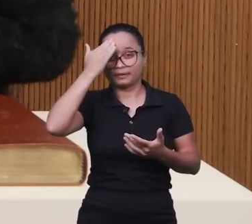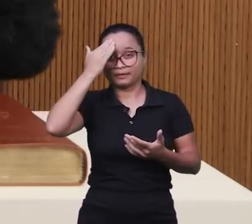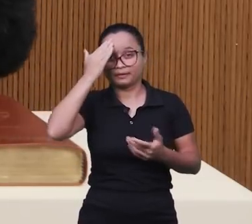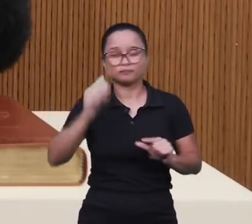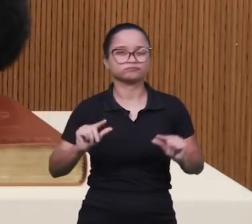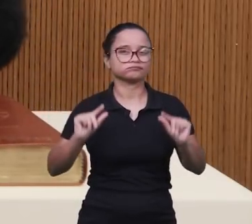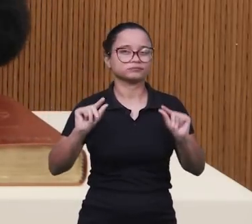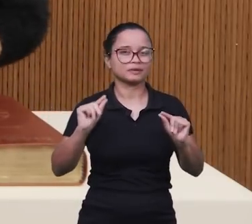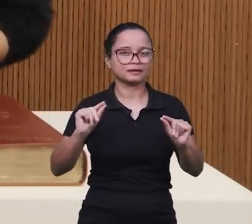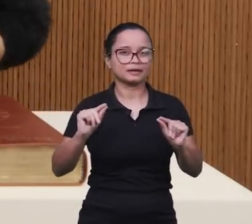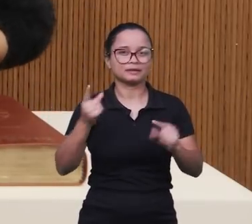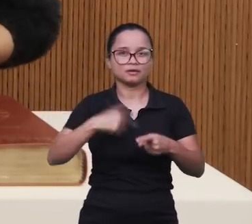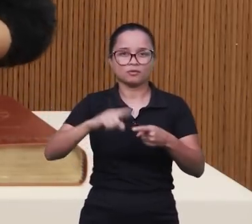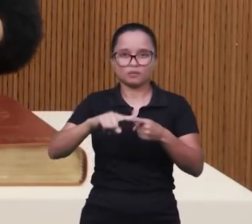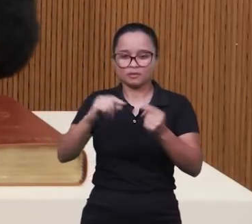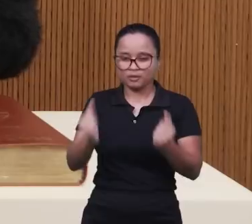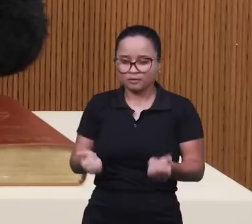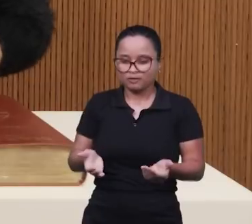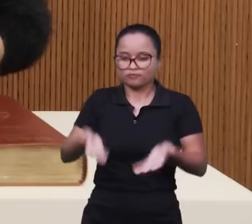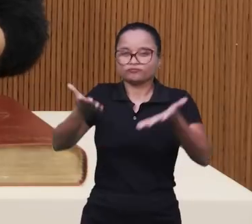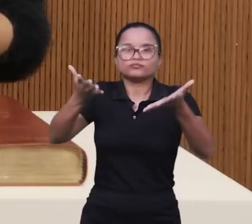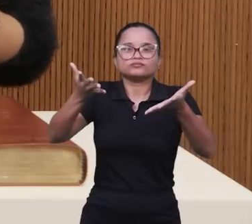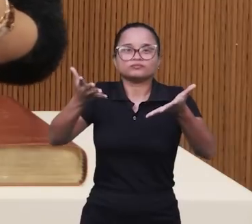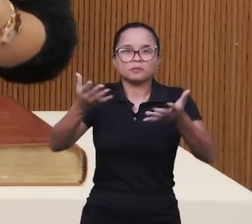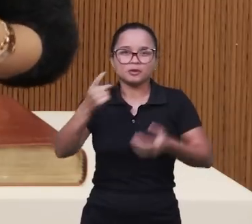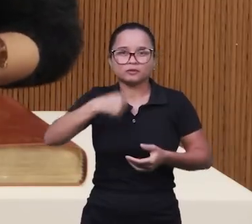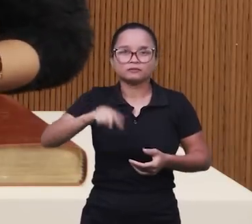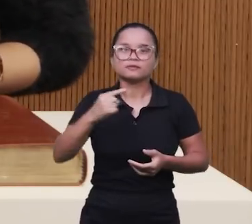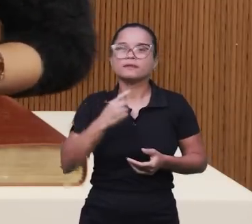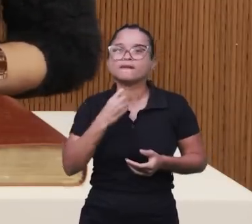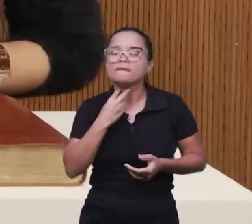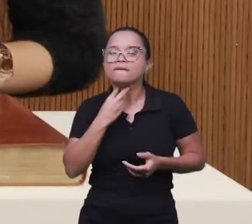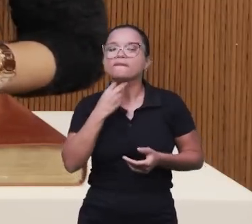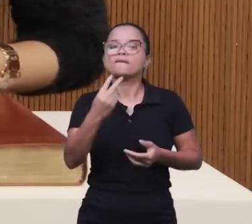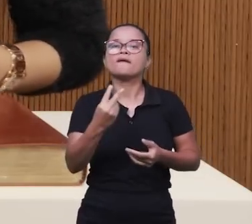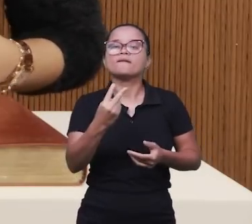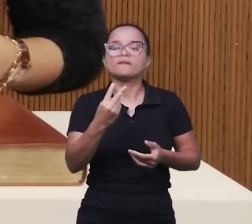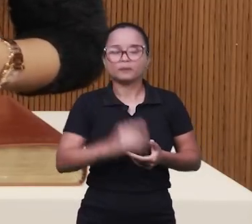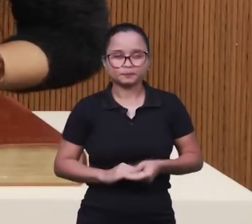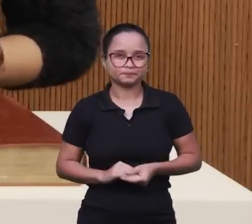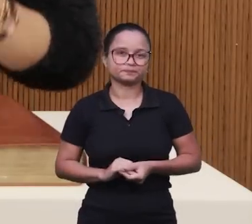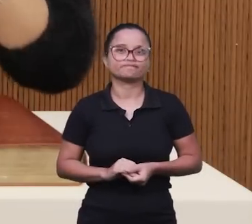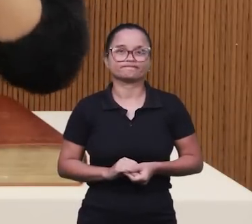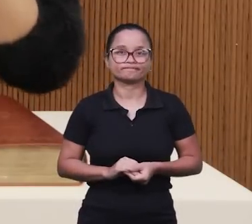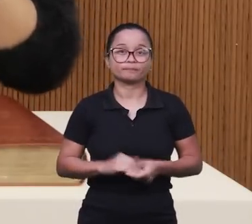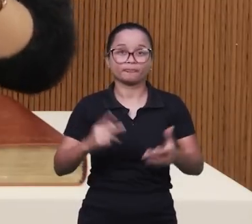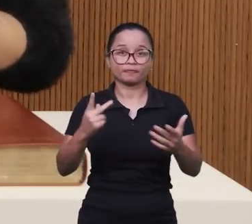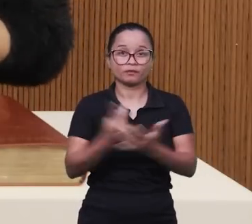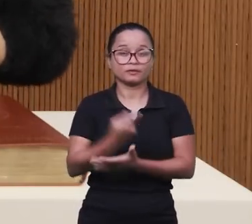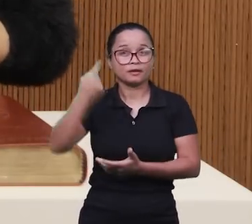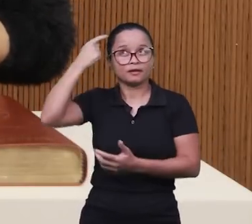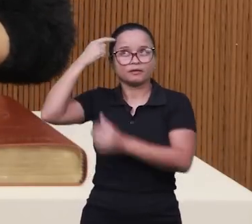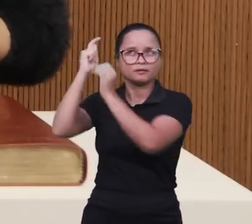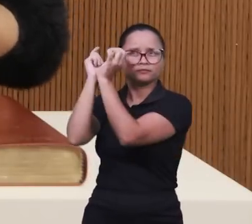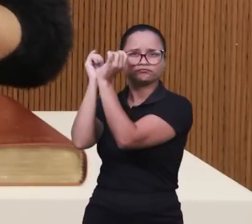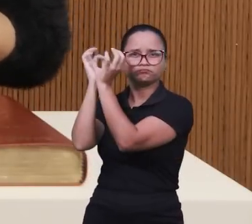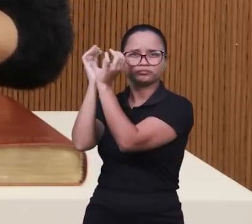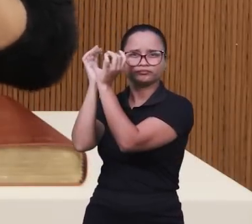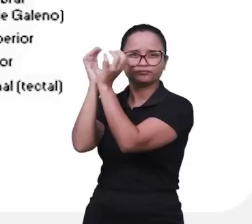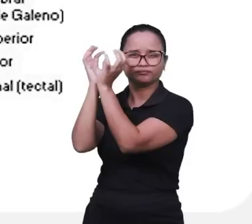os primeiros estímulos, comandos para a produção vocal, eles acontecem no nosso